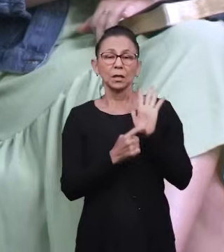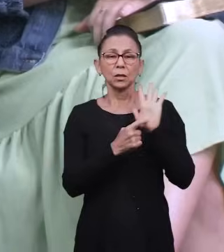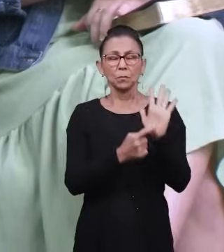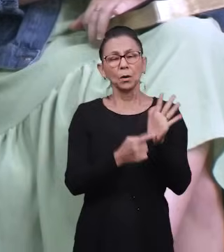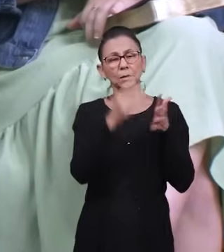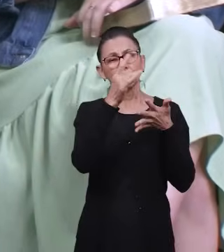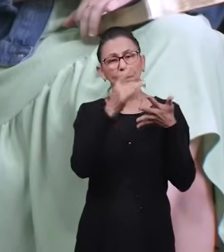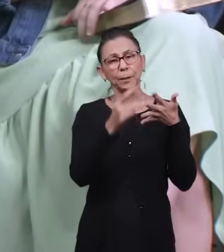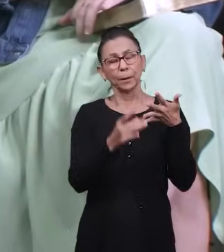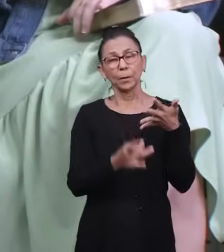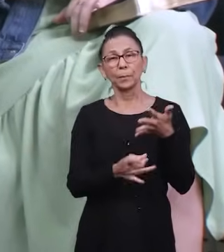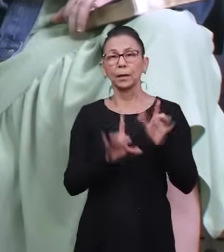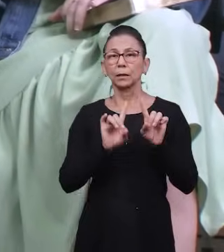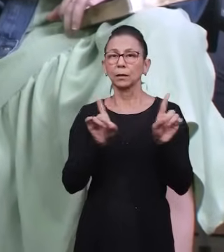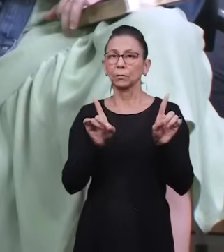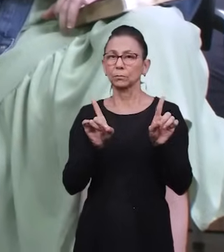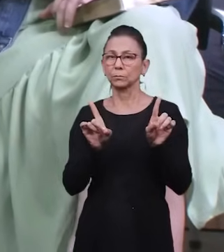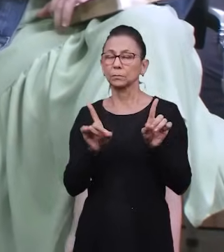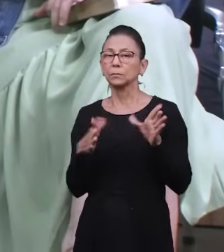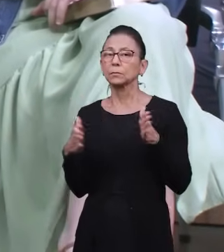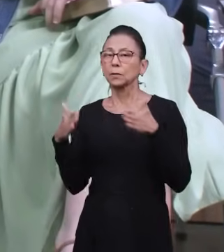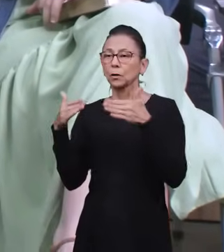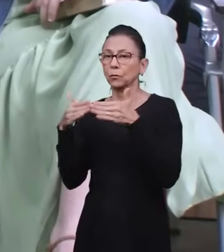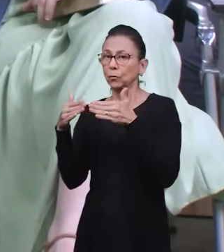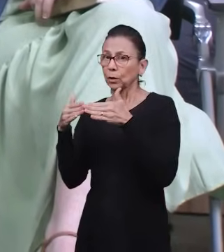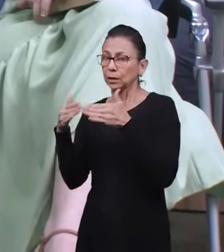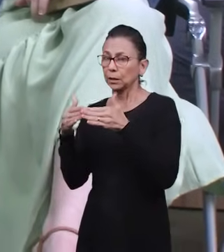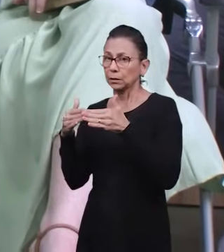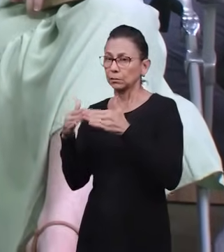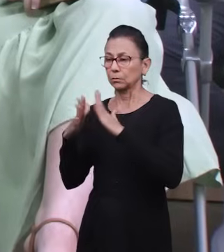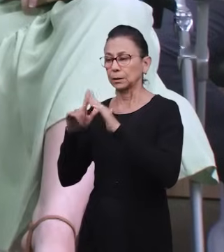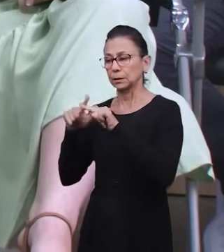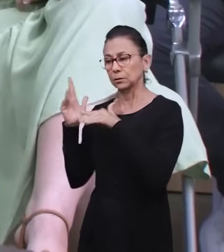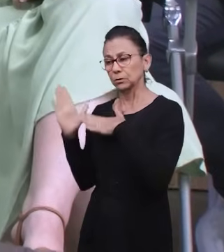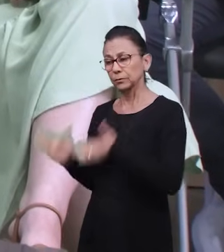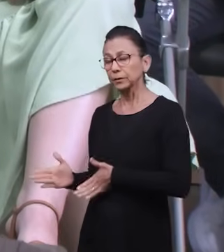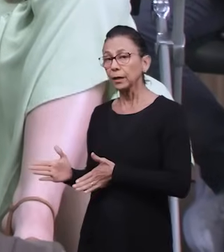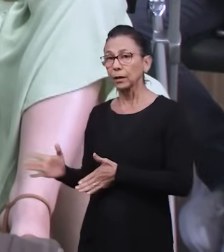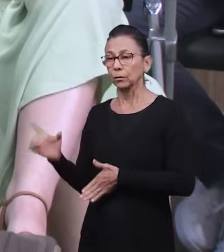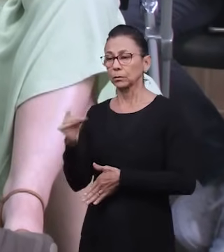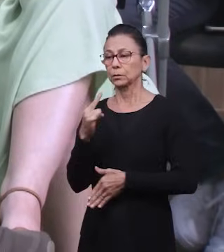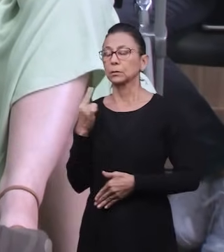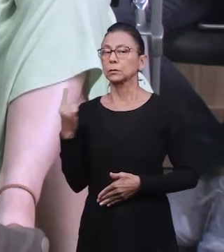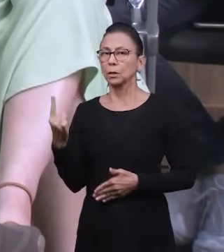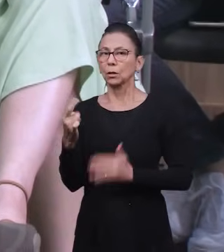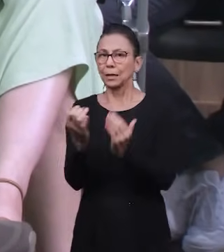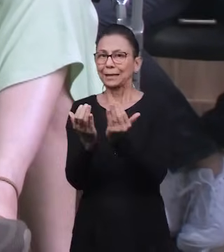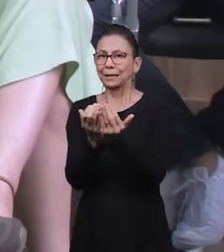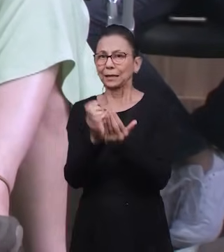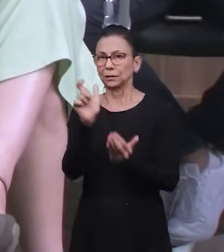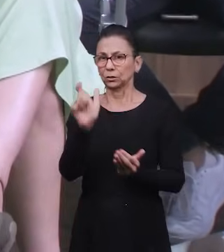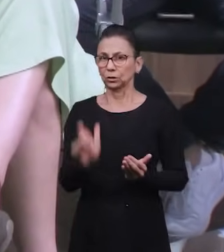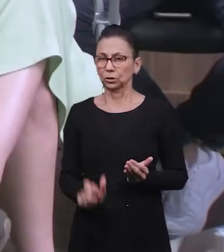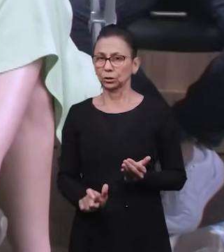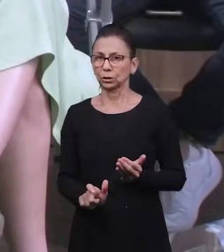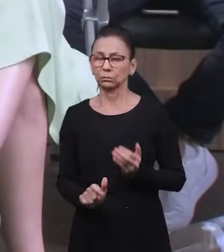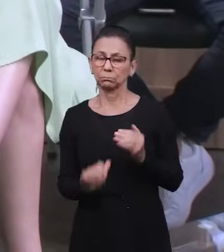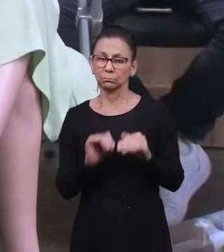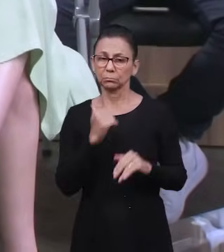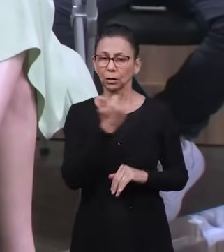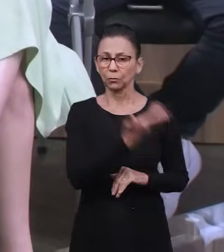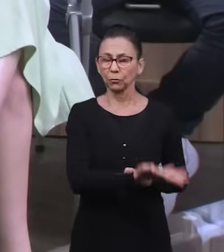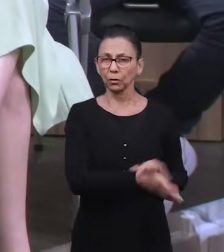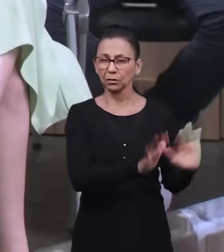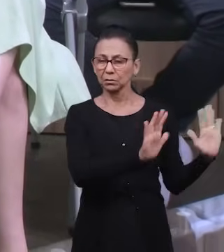tem as explicações a respeito de apostasia, mas aqui nós somos para nós. Tá? Você não, que apostasia